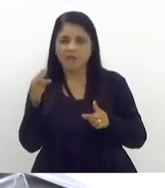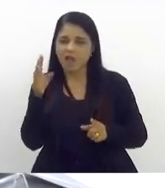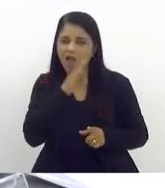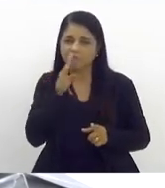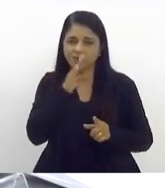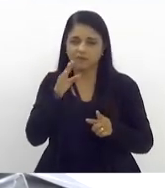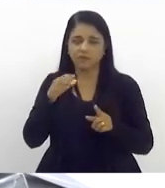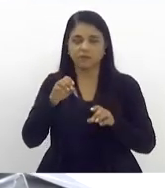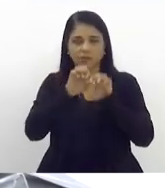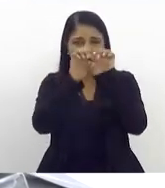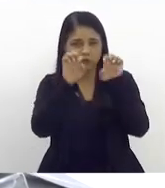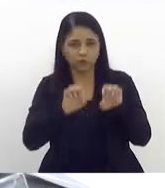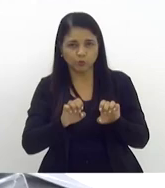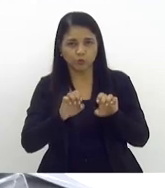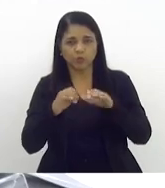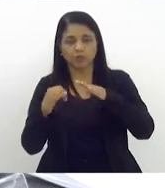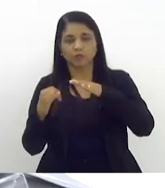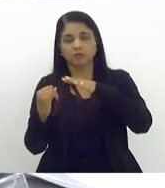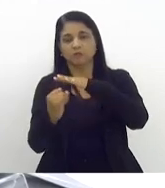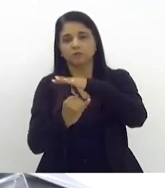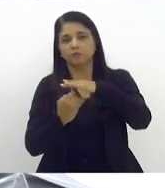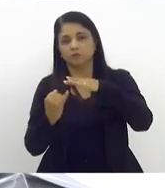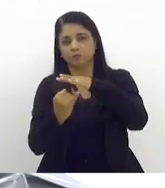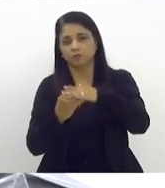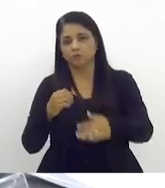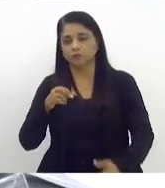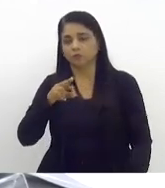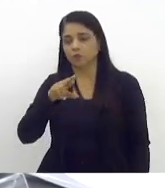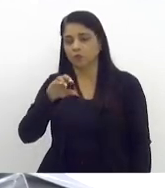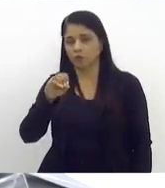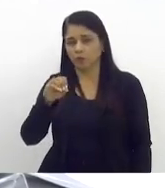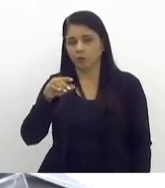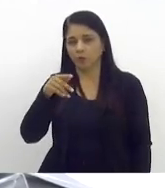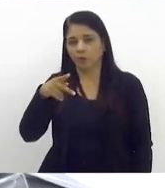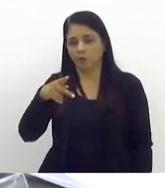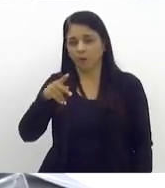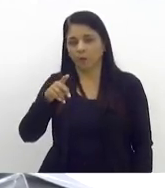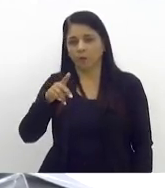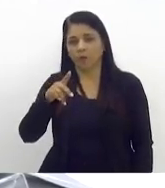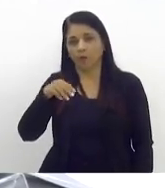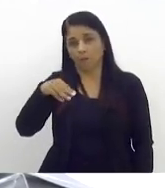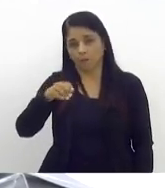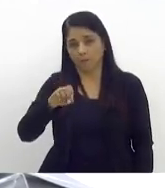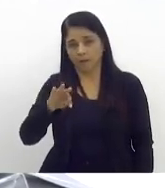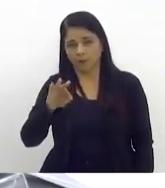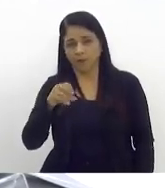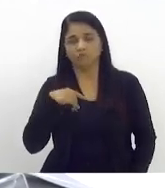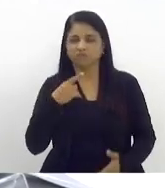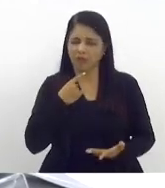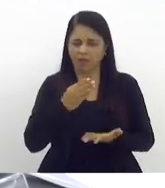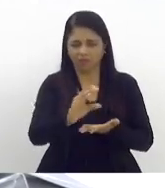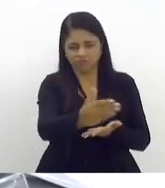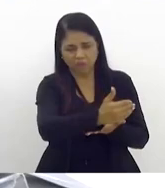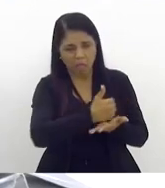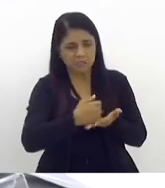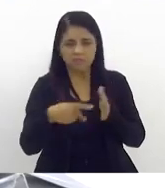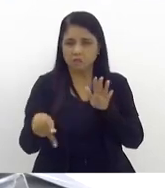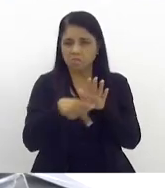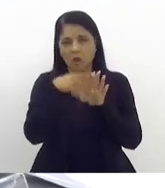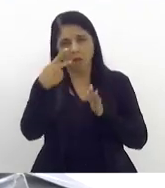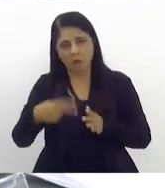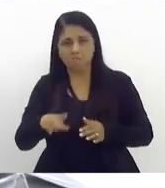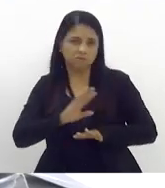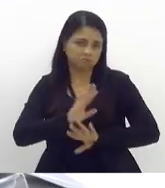à estrutura do Instituto Rio Metrópole, que tem receita própria, tem sua fonte própria e tudo mais. Me parece